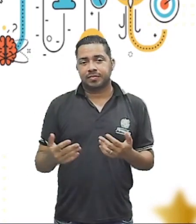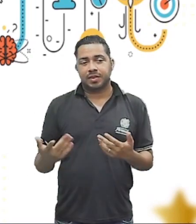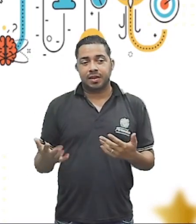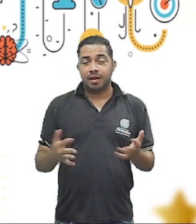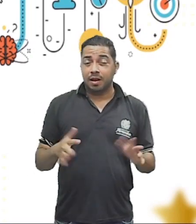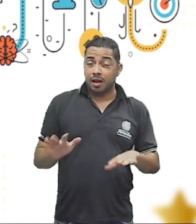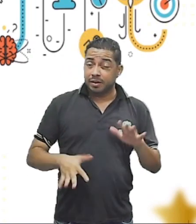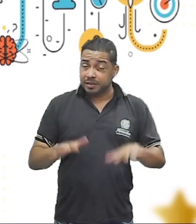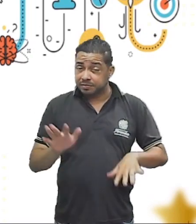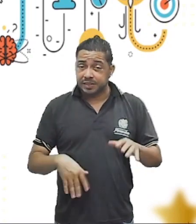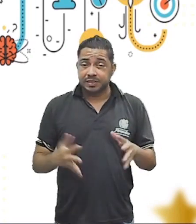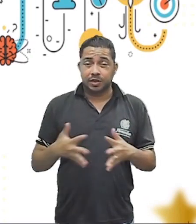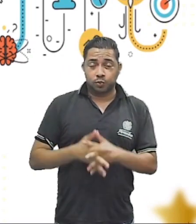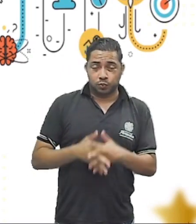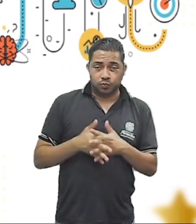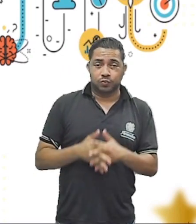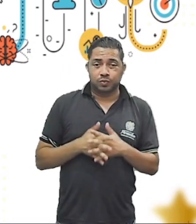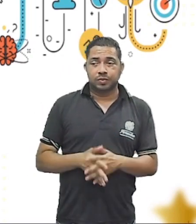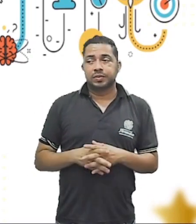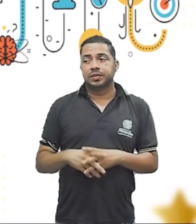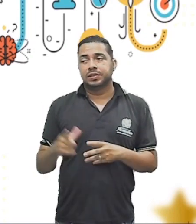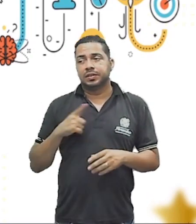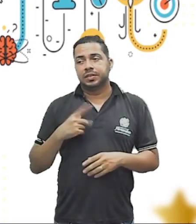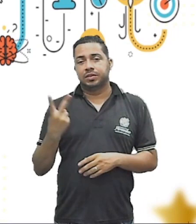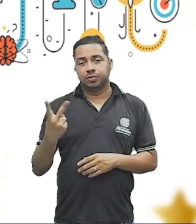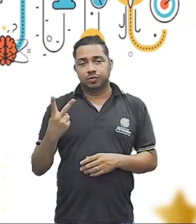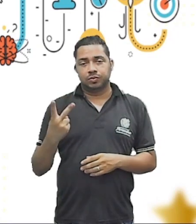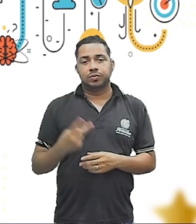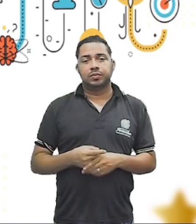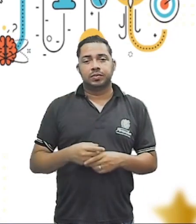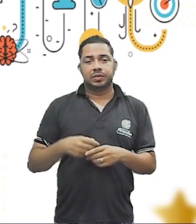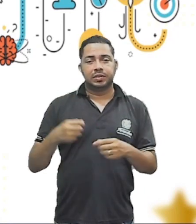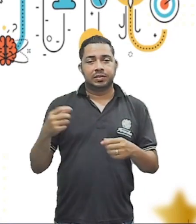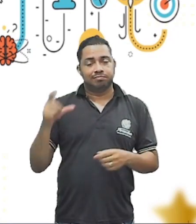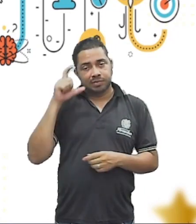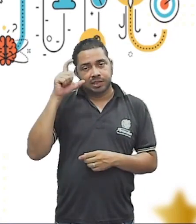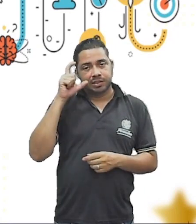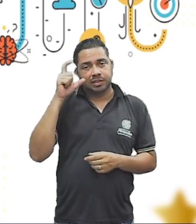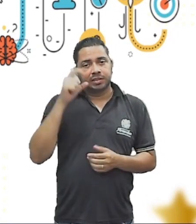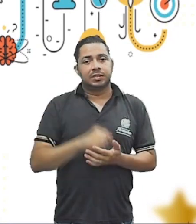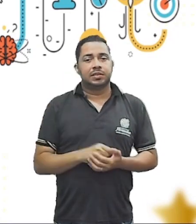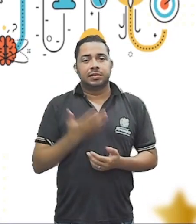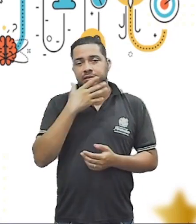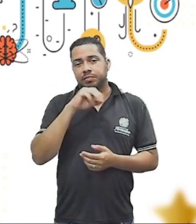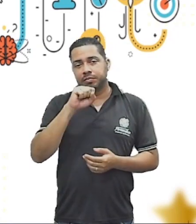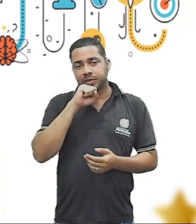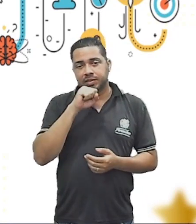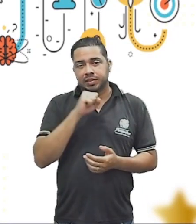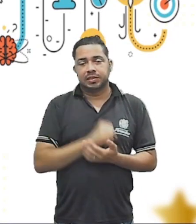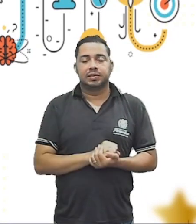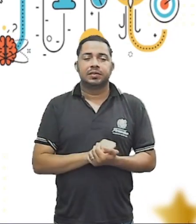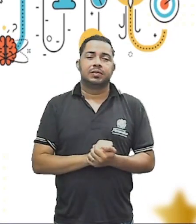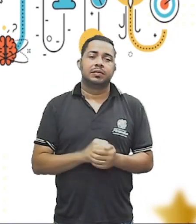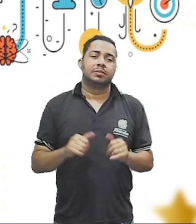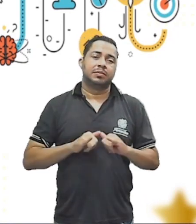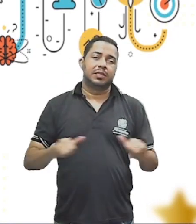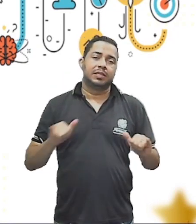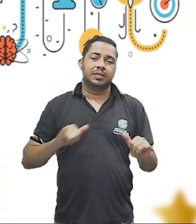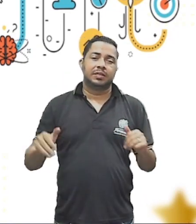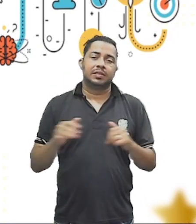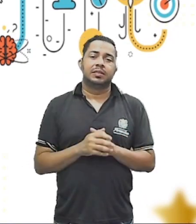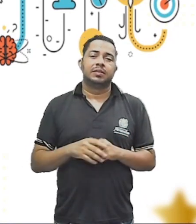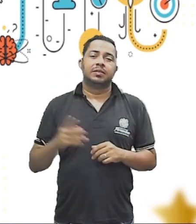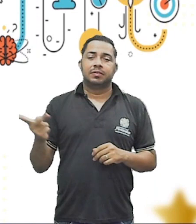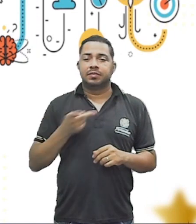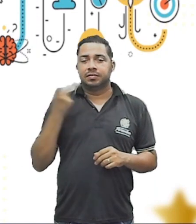aí que se confunde. E aí eu trago duas definições bem interessantes, uma do pai do marketing, né, Philip Kotler, que